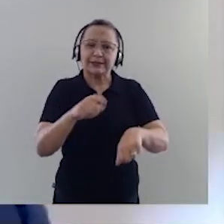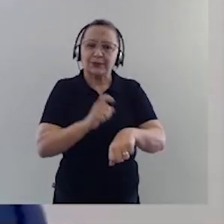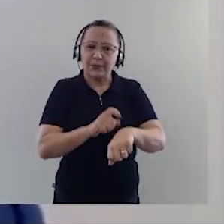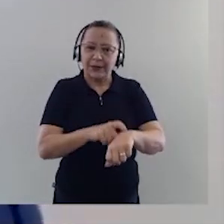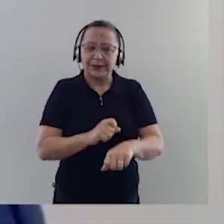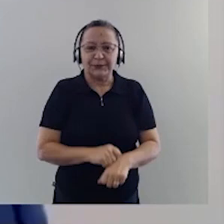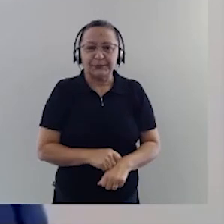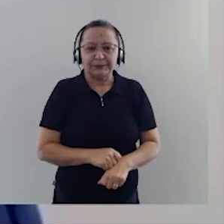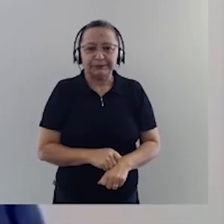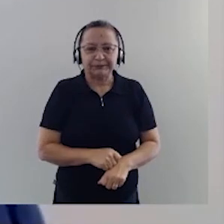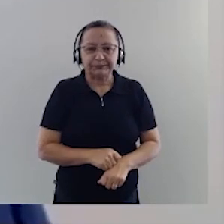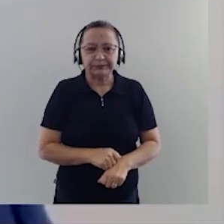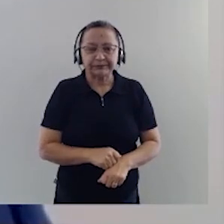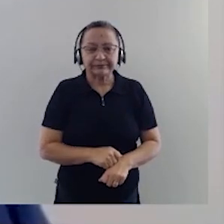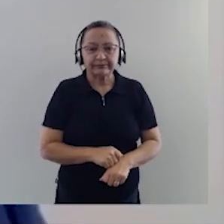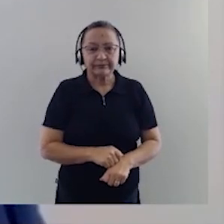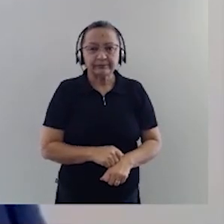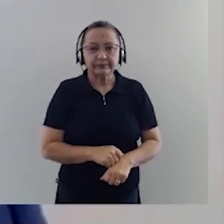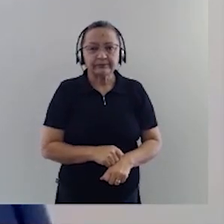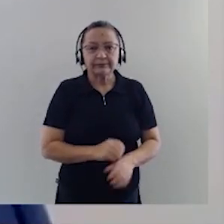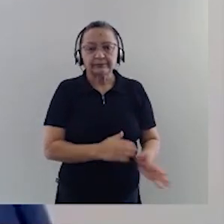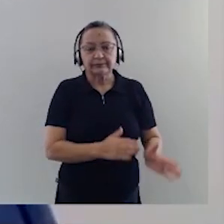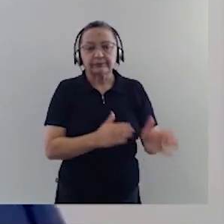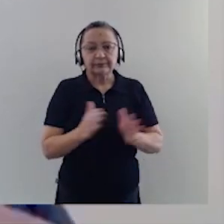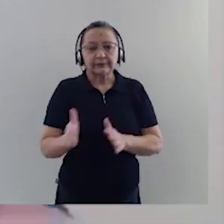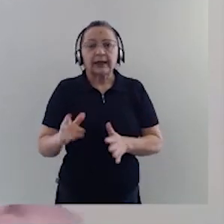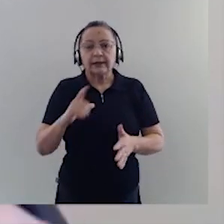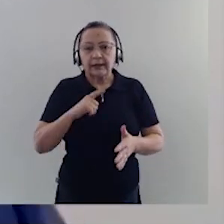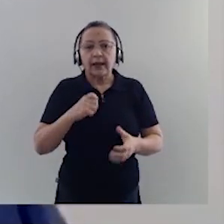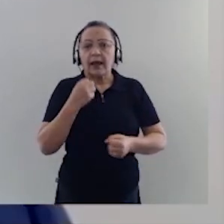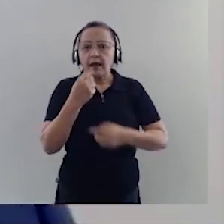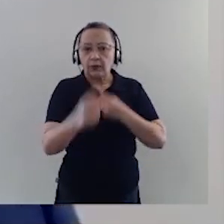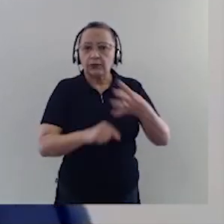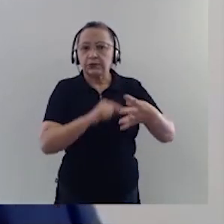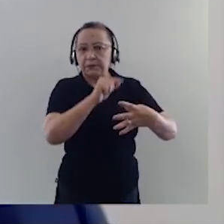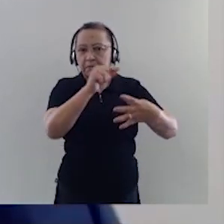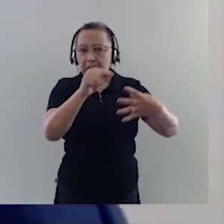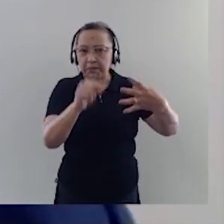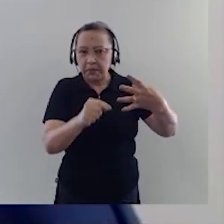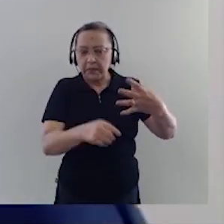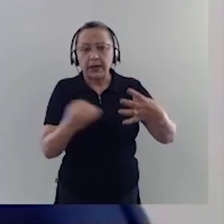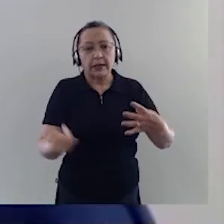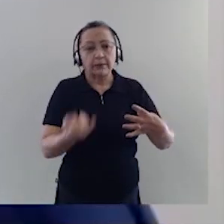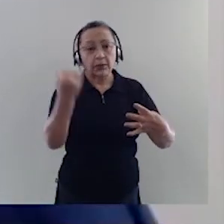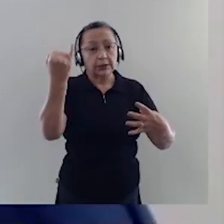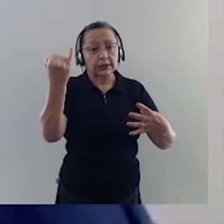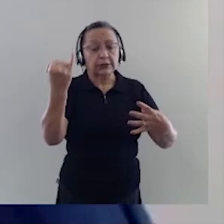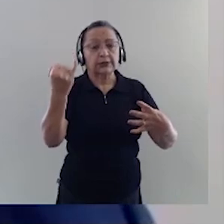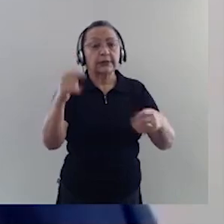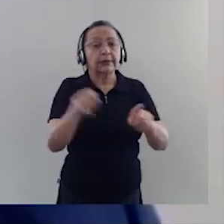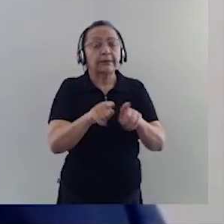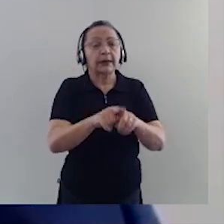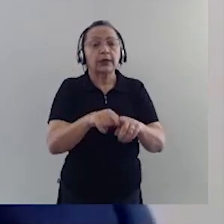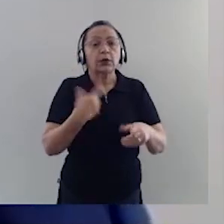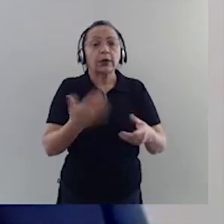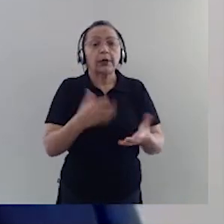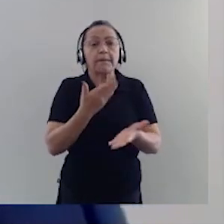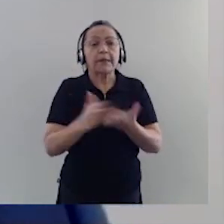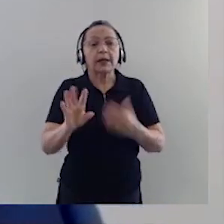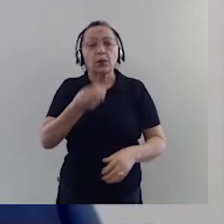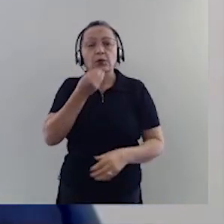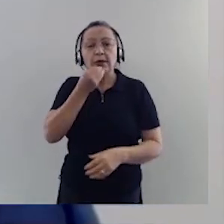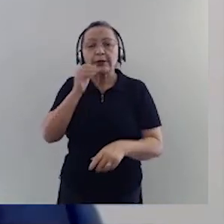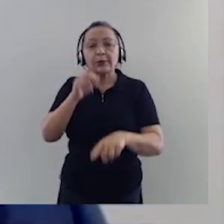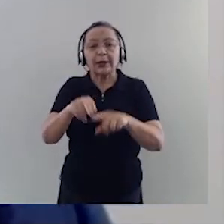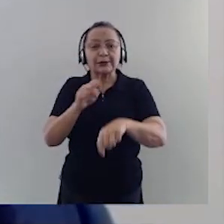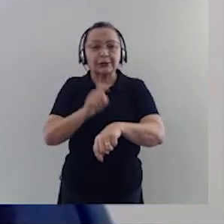Vou já partir para os pontos importantes diante do adiantado da hora e para a gente não perder a oportunidade, se for o